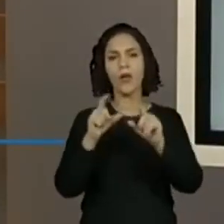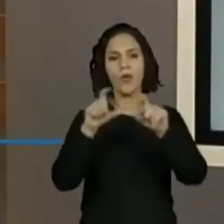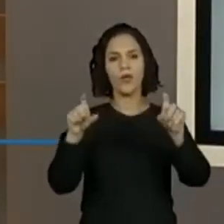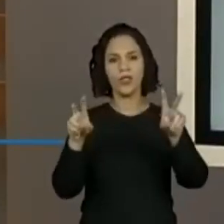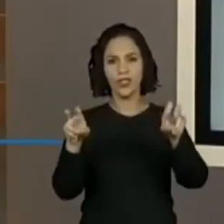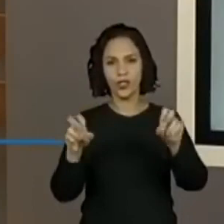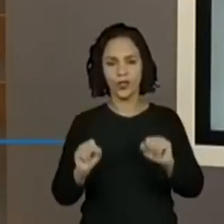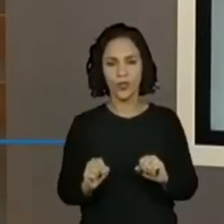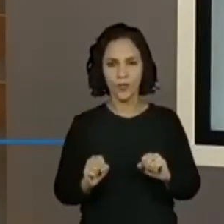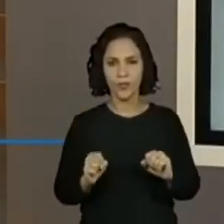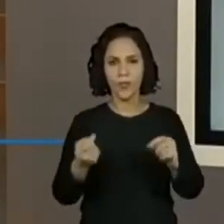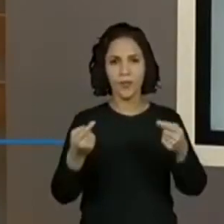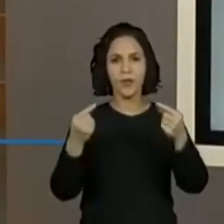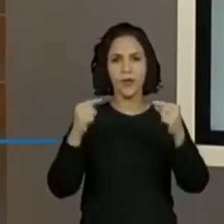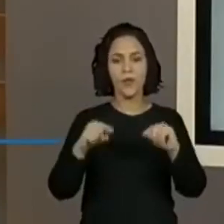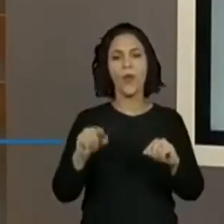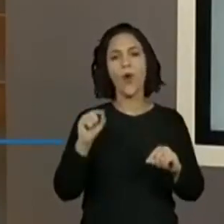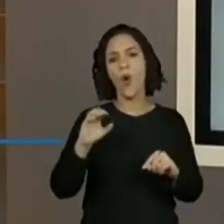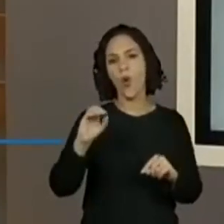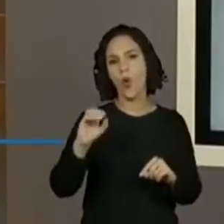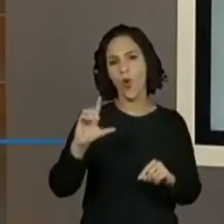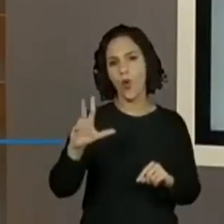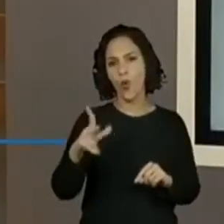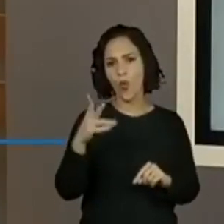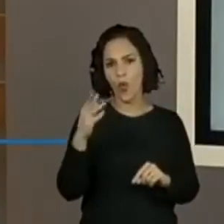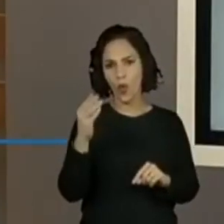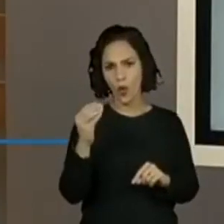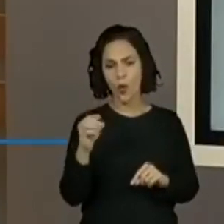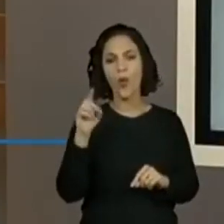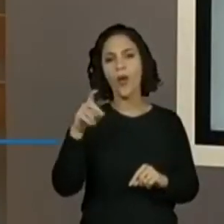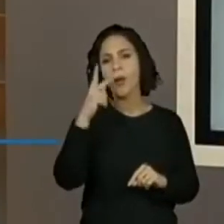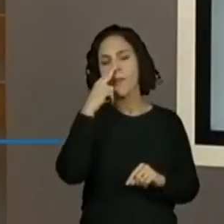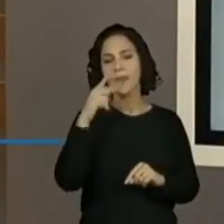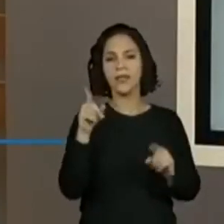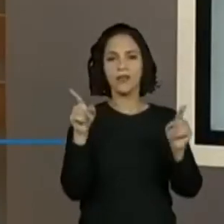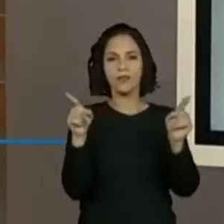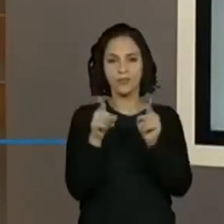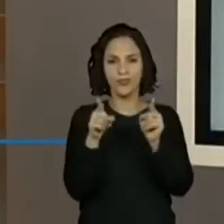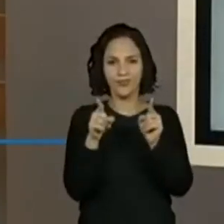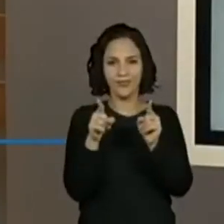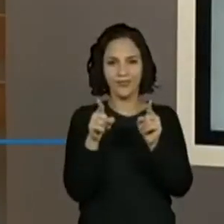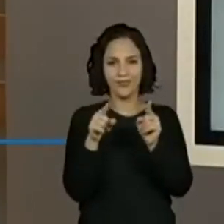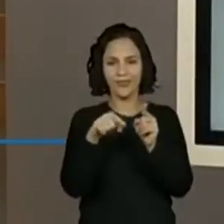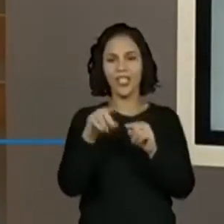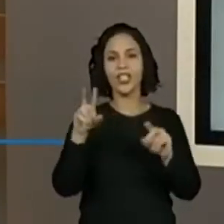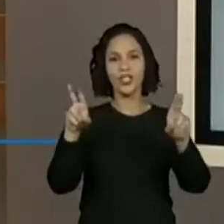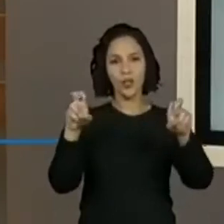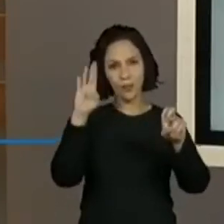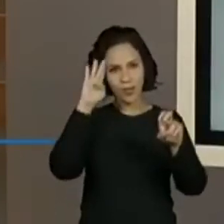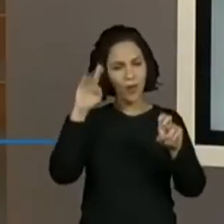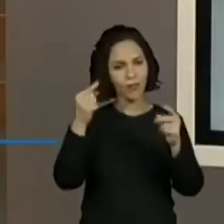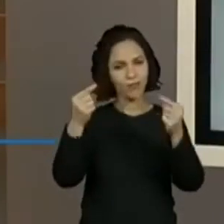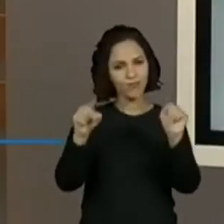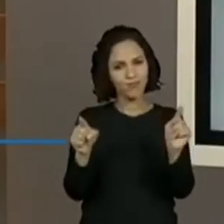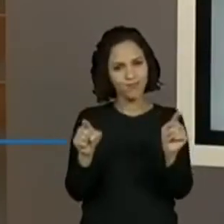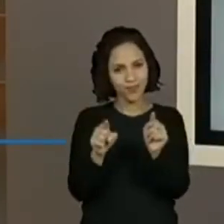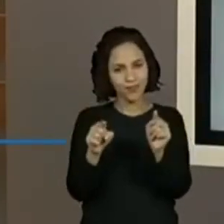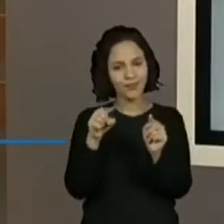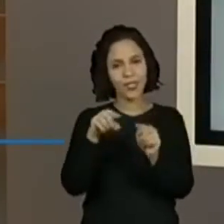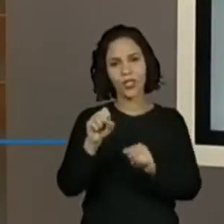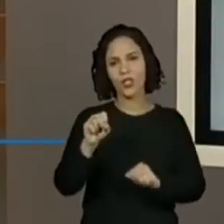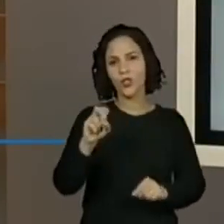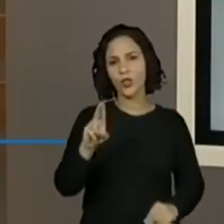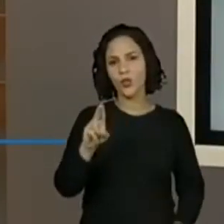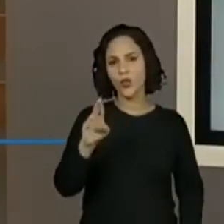título, uma aula sobre o olho, que nada mais é que o subtítulo da notícia, e agora 2 aulas para compreender melhor o que